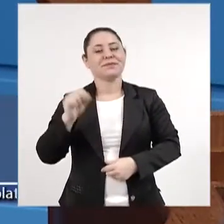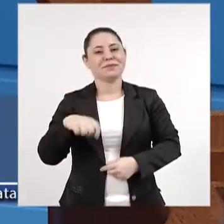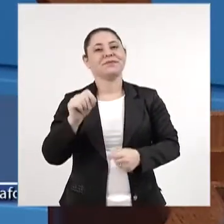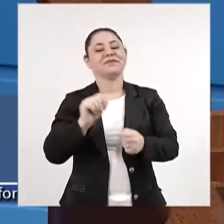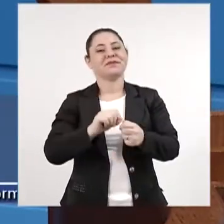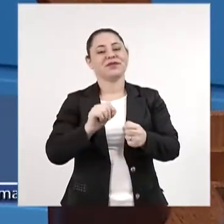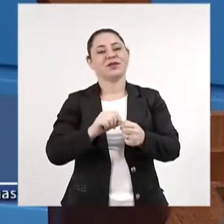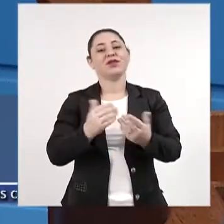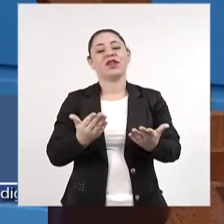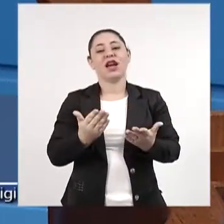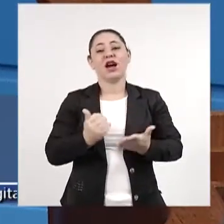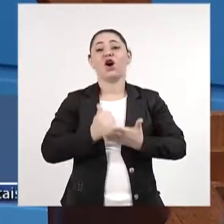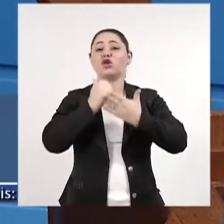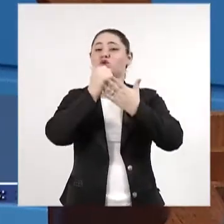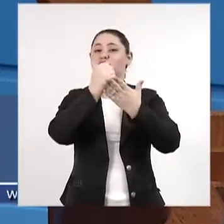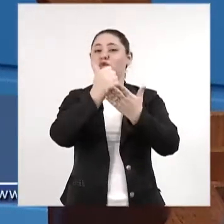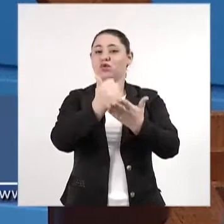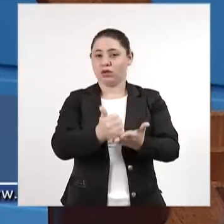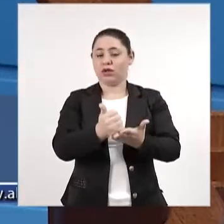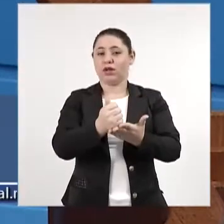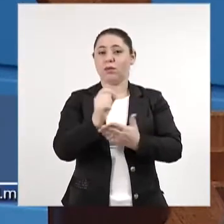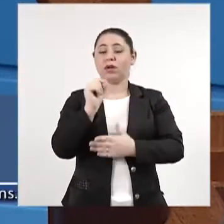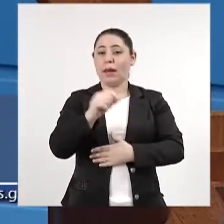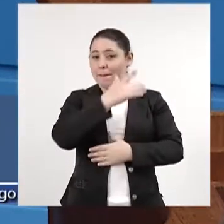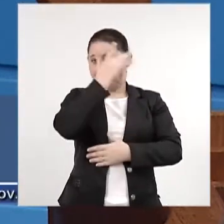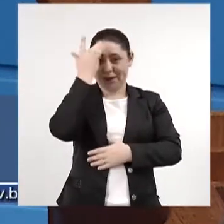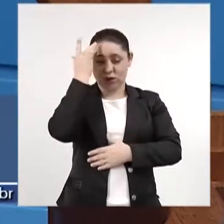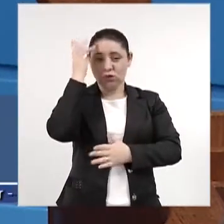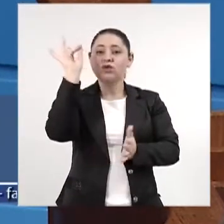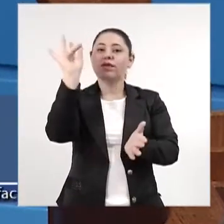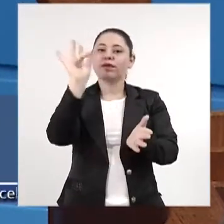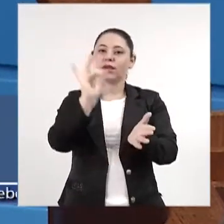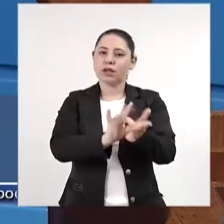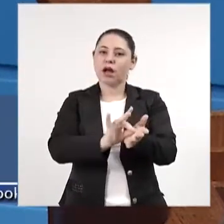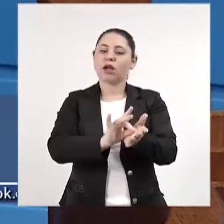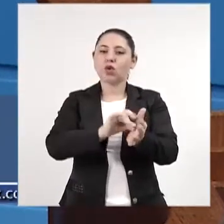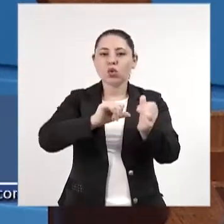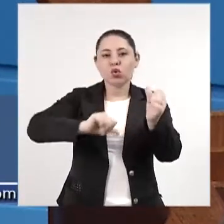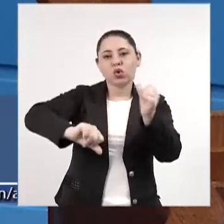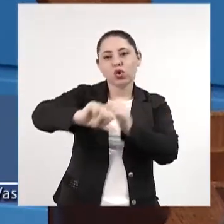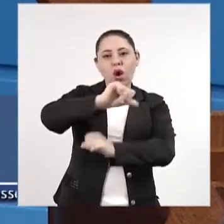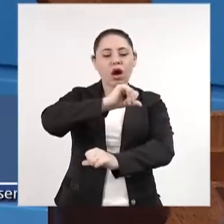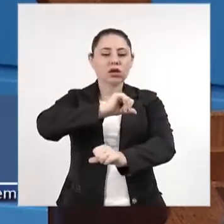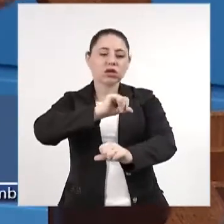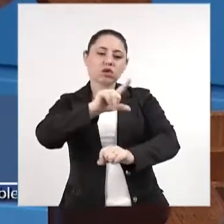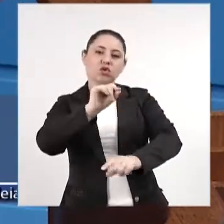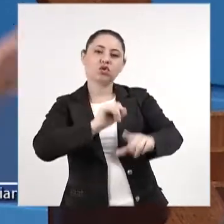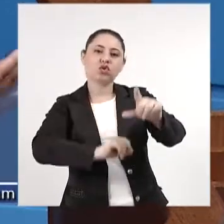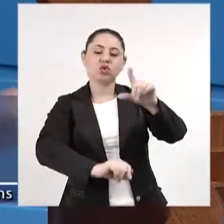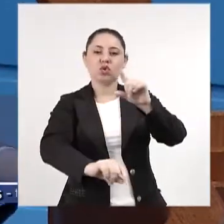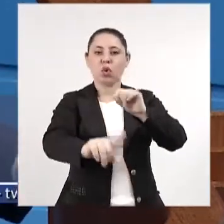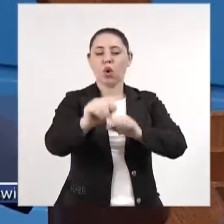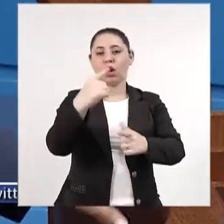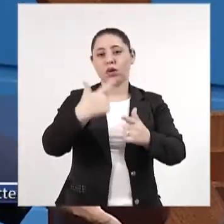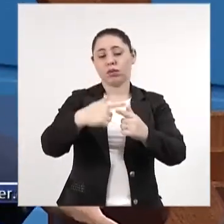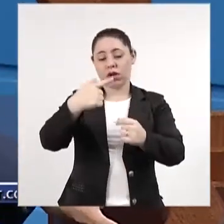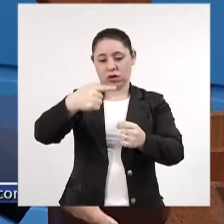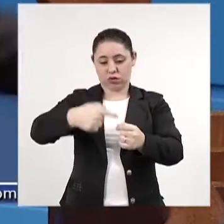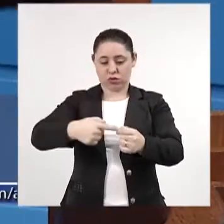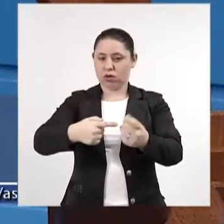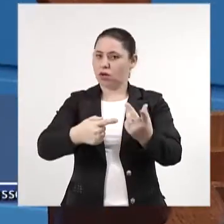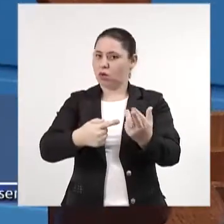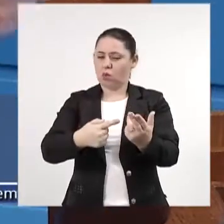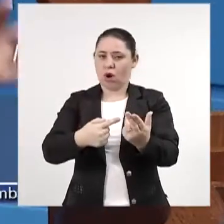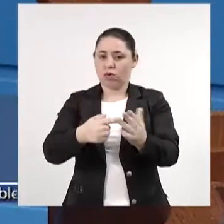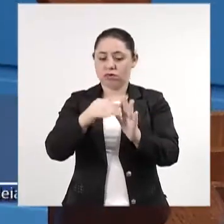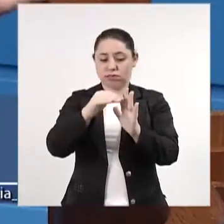estaria contribuindo para que o contribuinte de fato pudesse fazer uma escolha, que manteria o preço da gasolina como estava